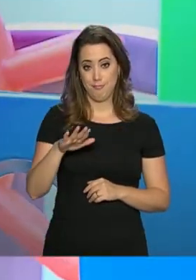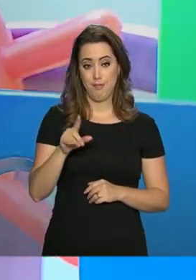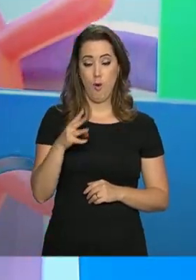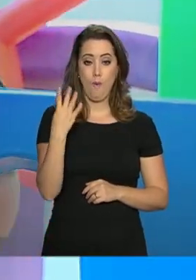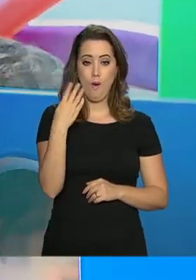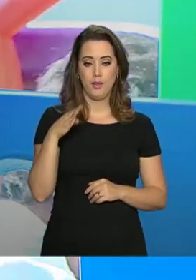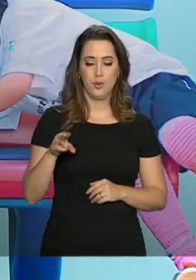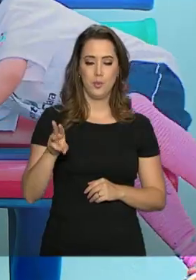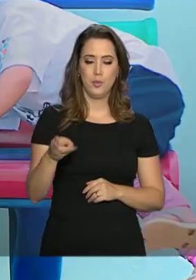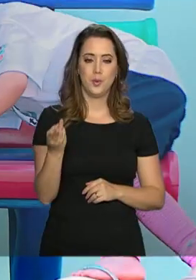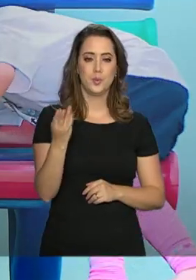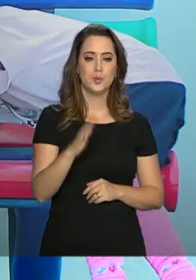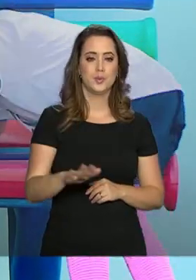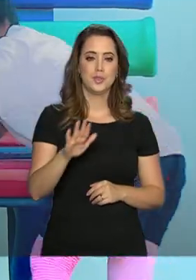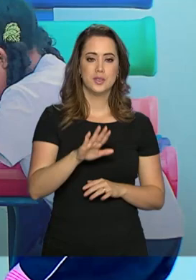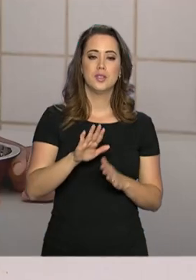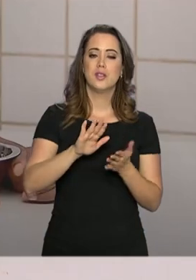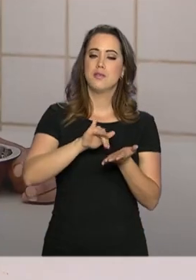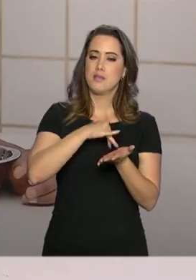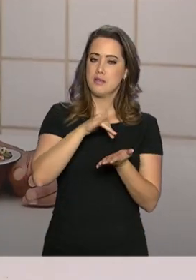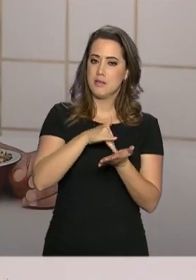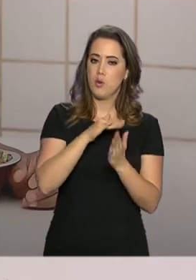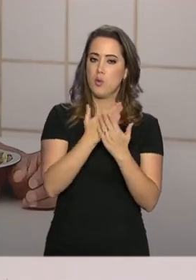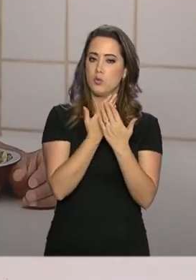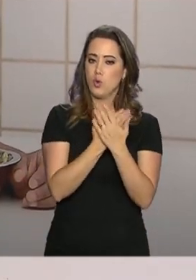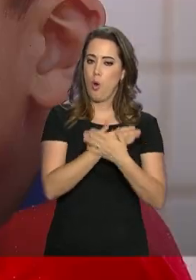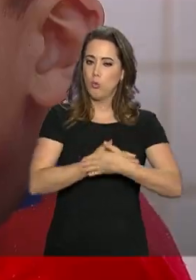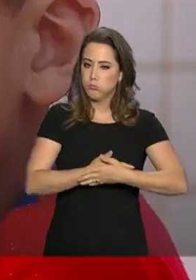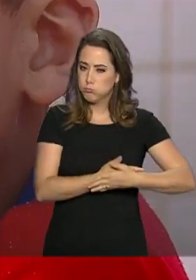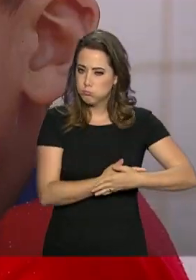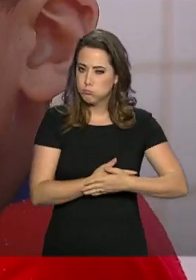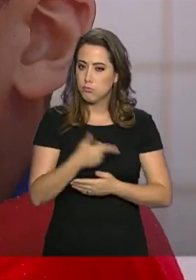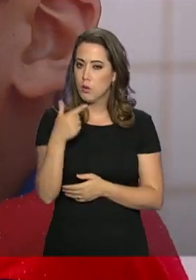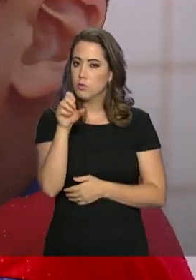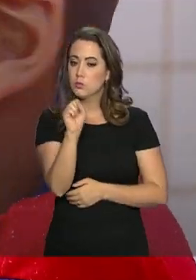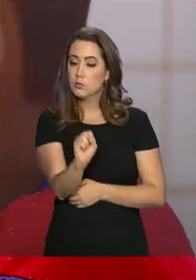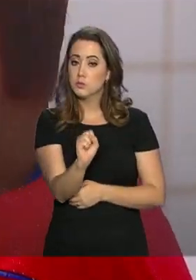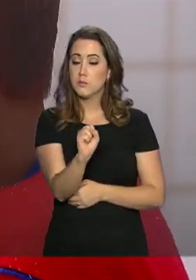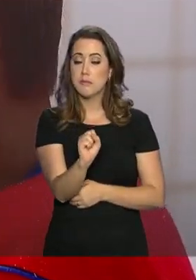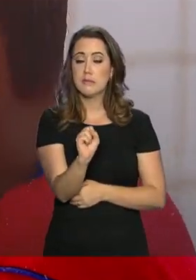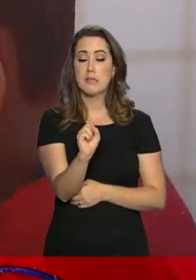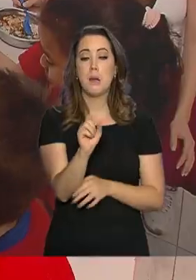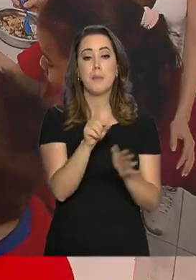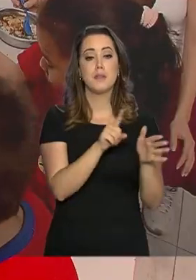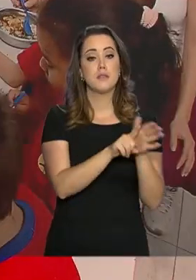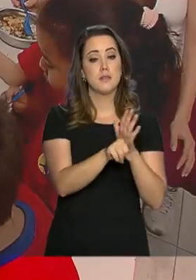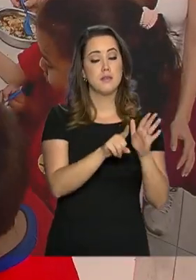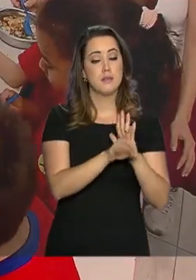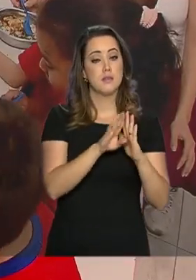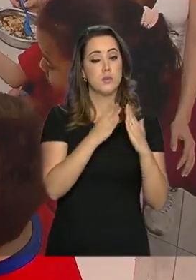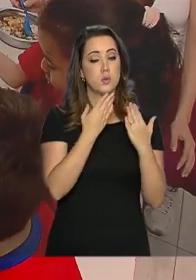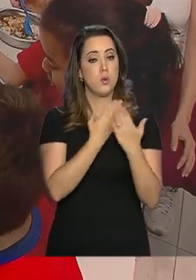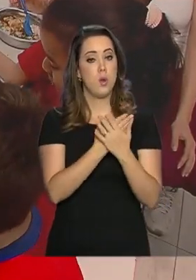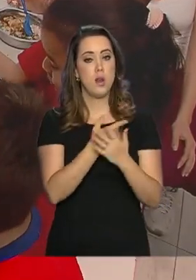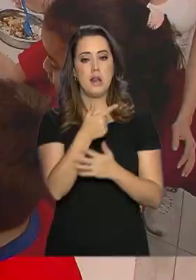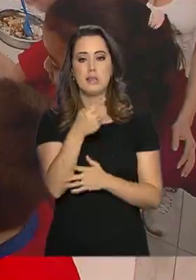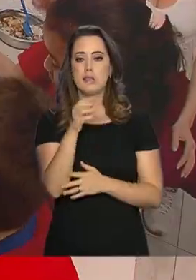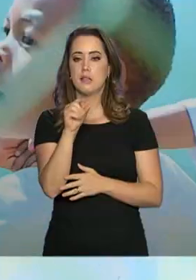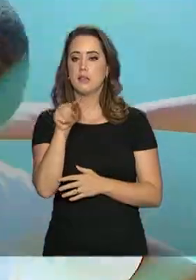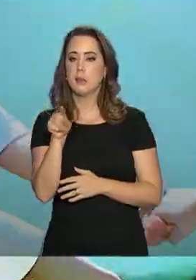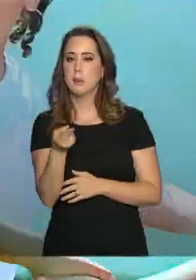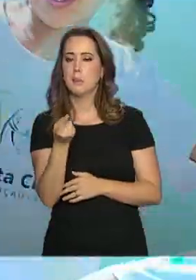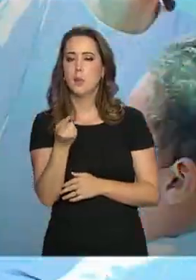crianças estavam matriculadas em creches em 2018 segundo dados do censo escolar são cerca de 70.000